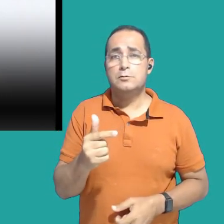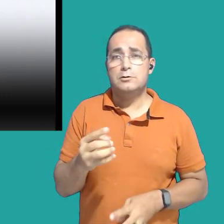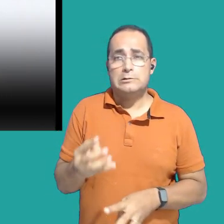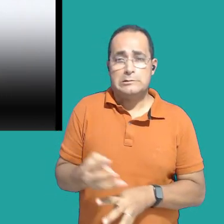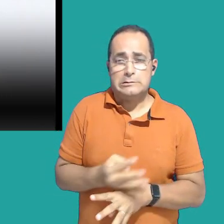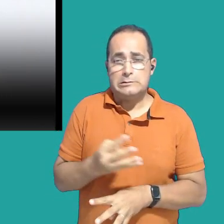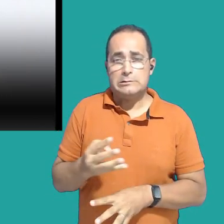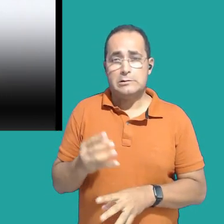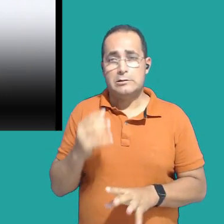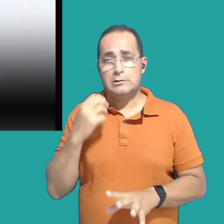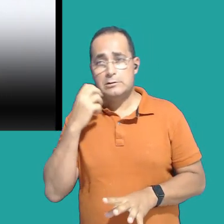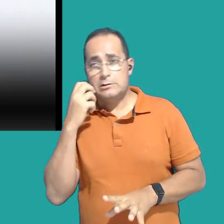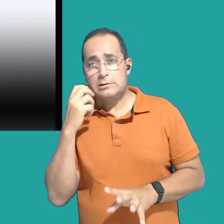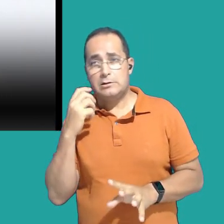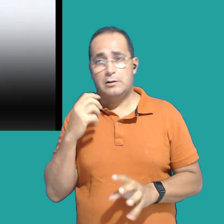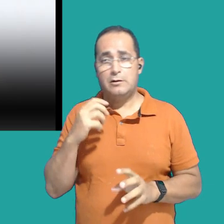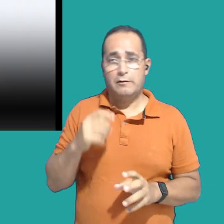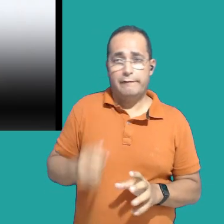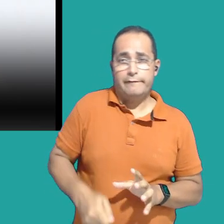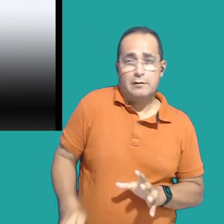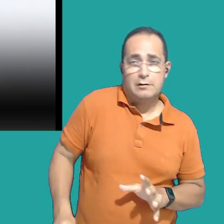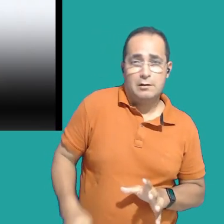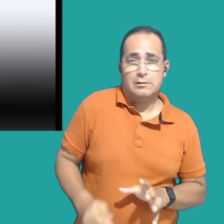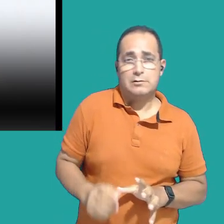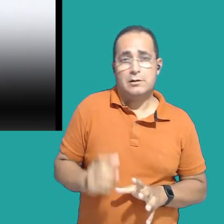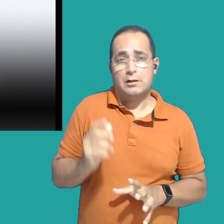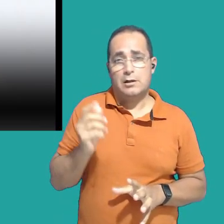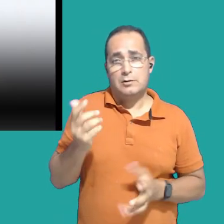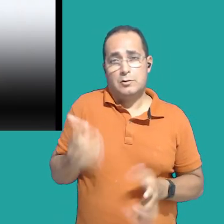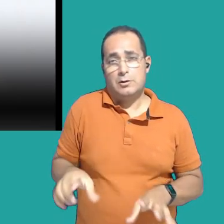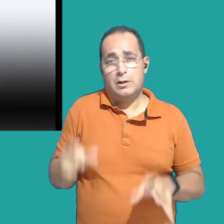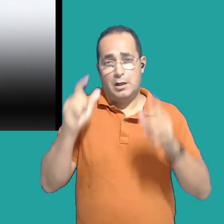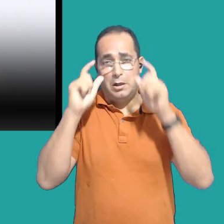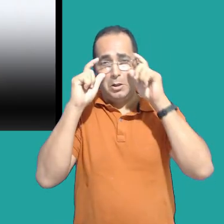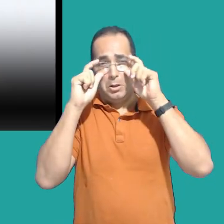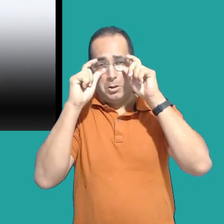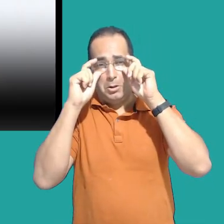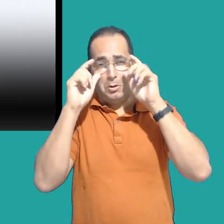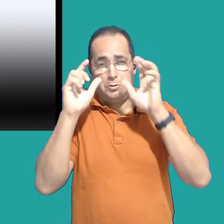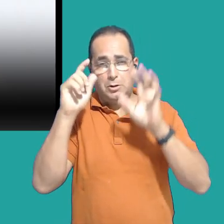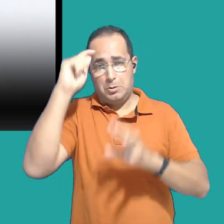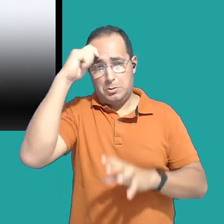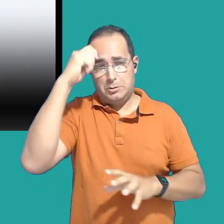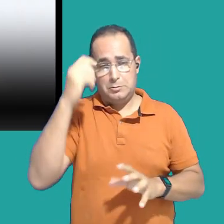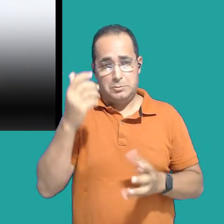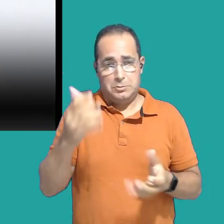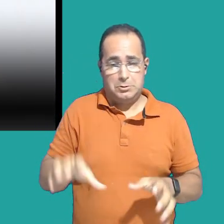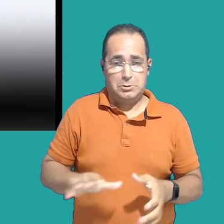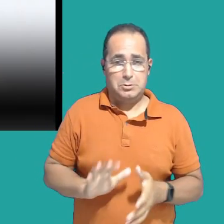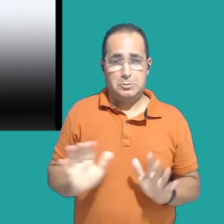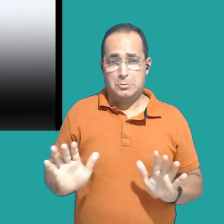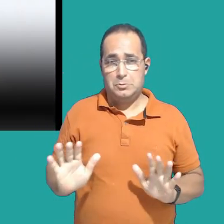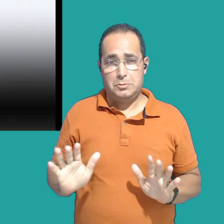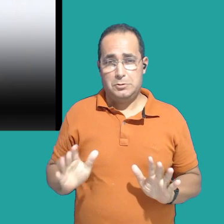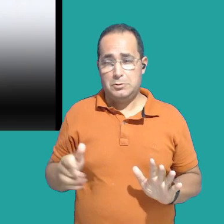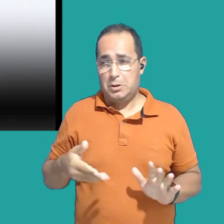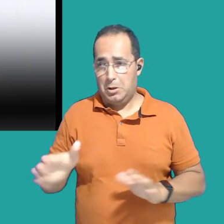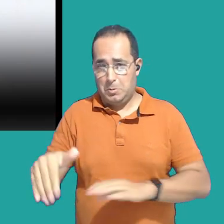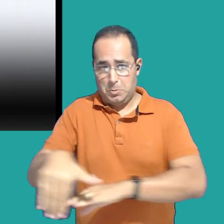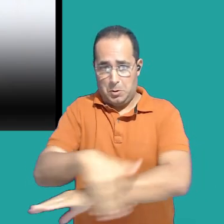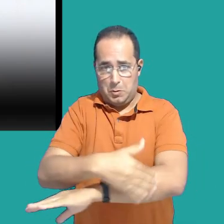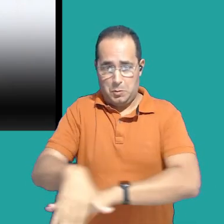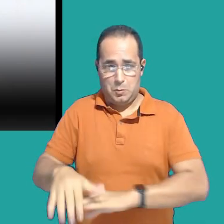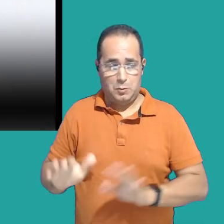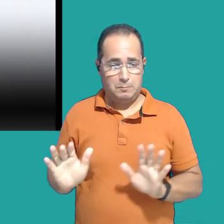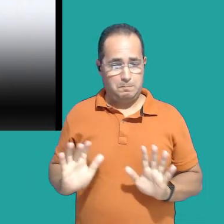tive nenhuma relutância em vergonha de bengala, não quero usar óculos, Uhum. não